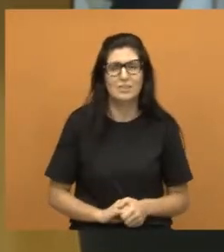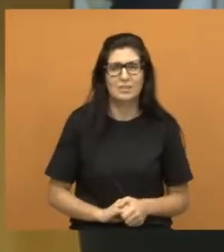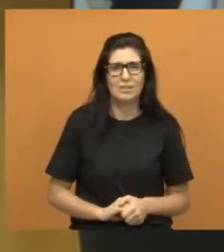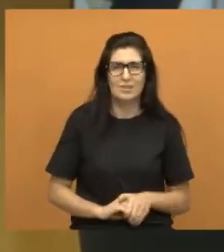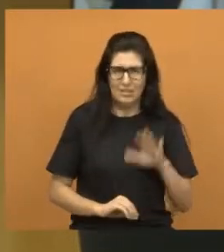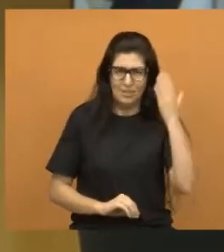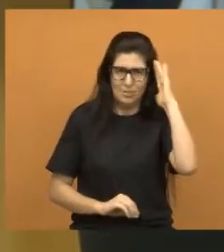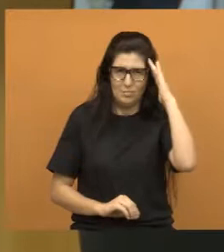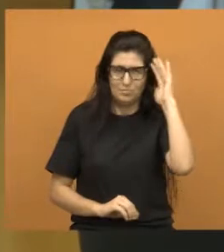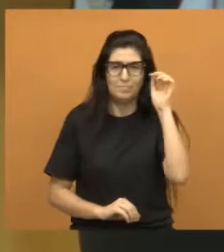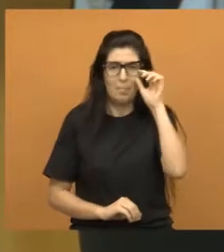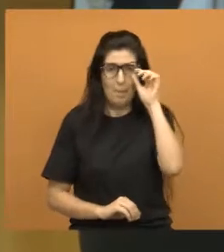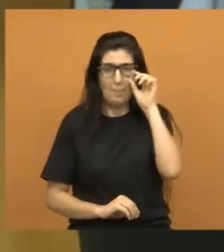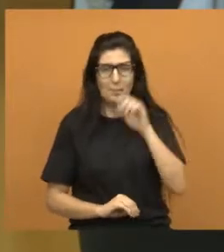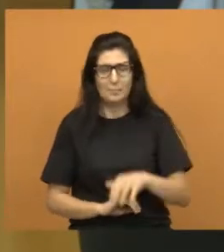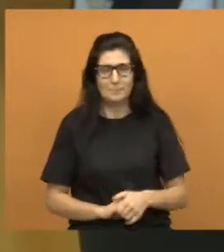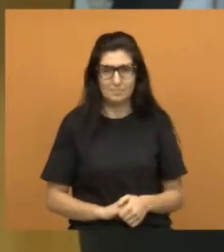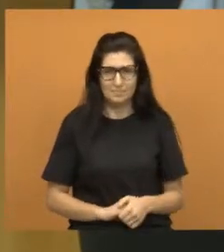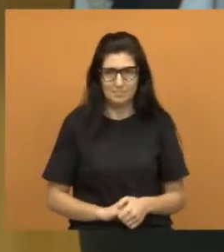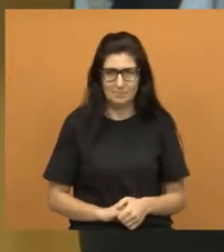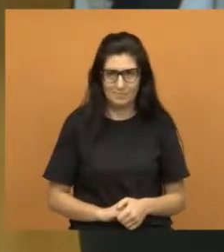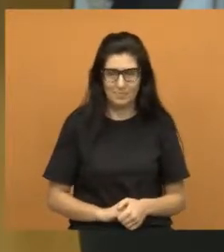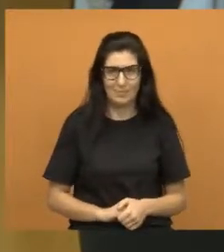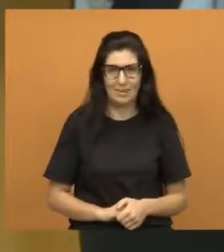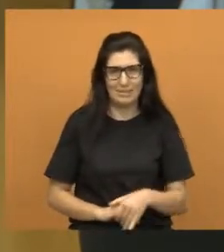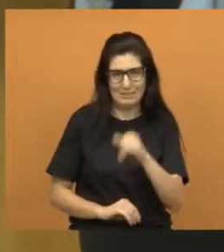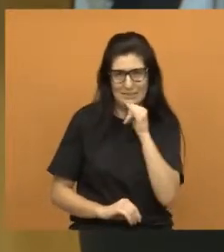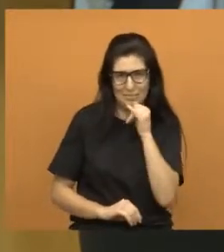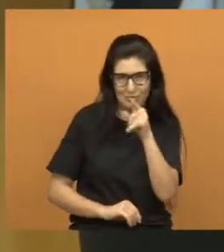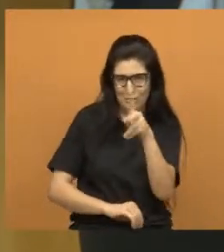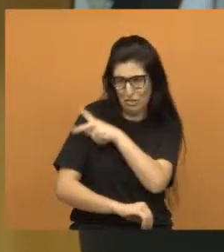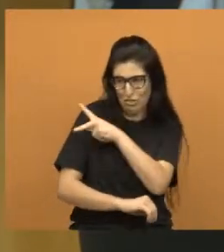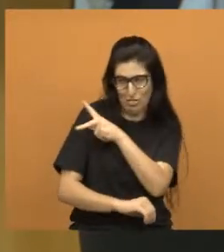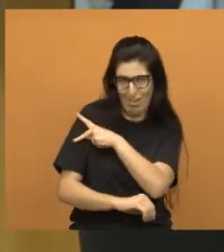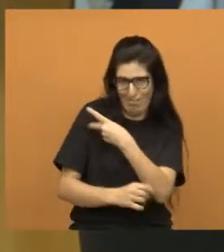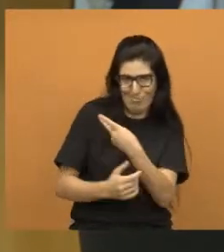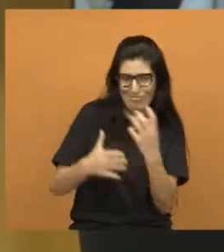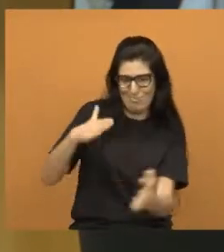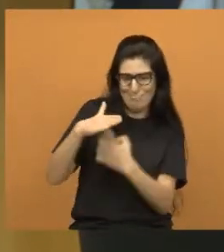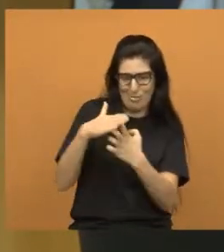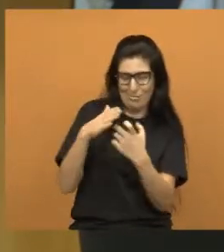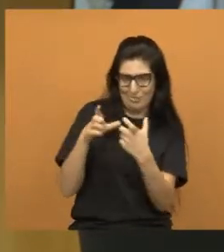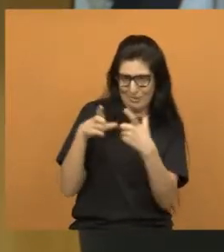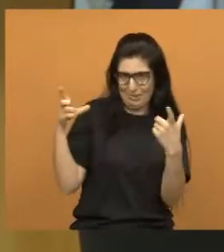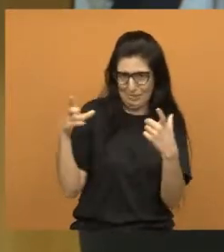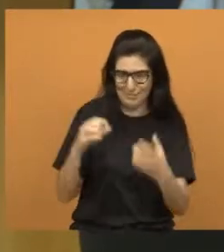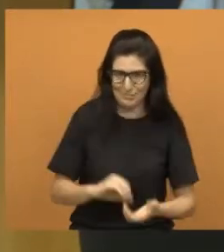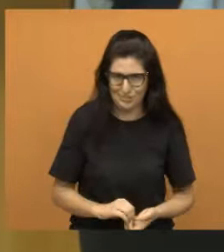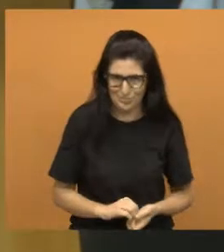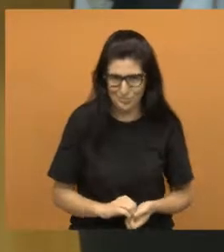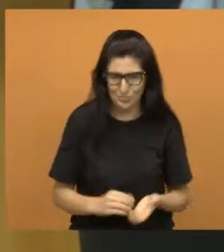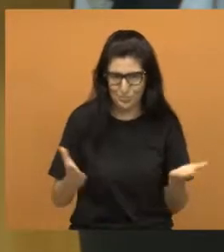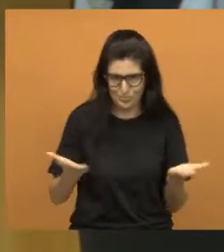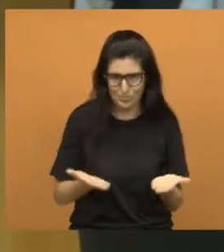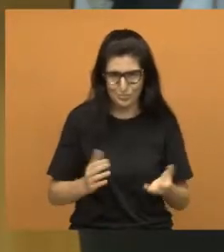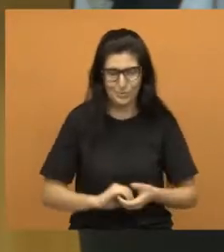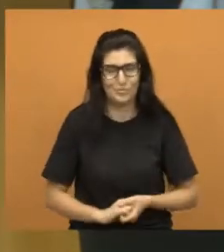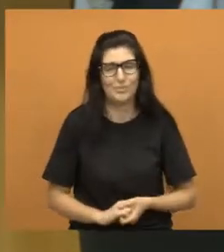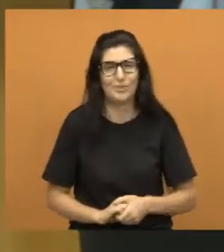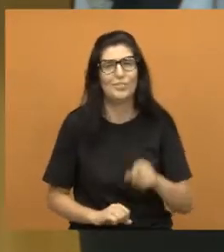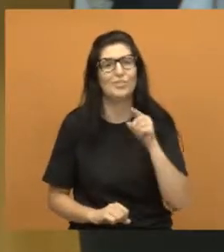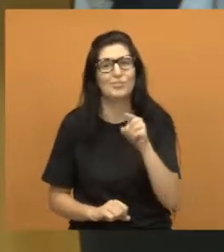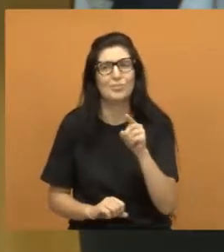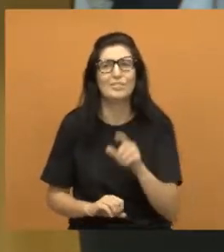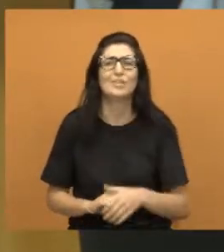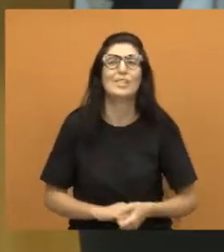Você entendeu? Se você é um empresário hoje e você está num campo